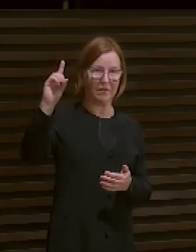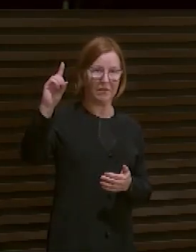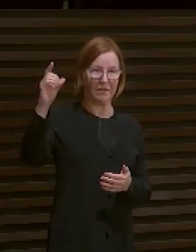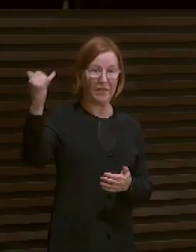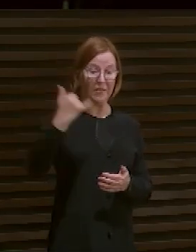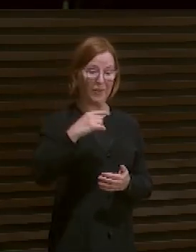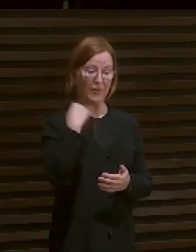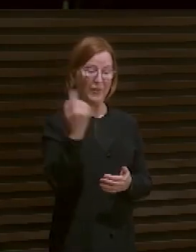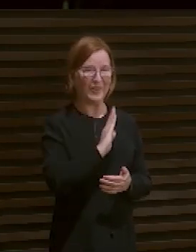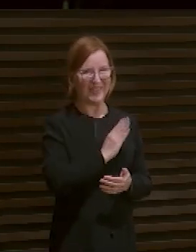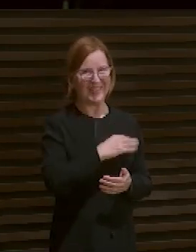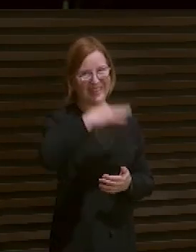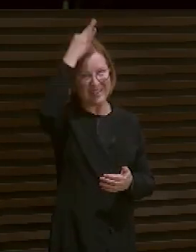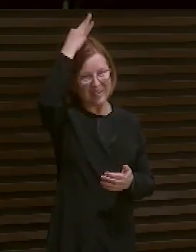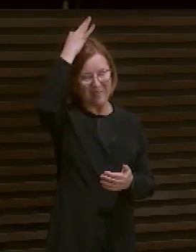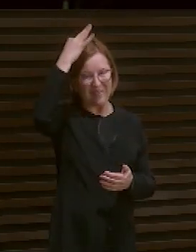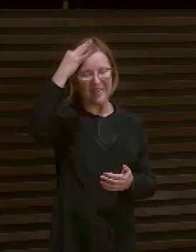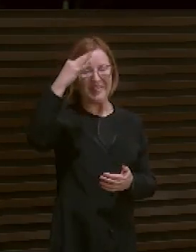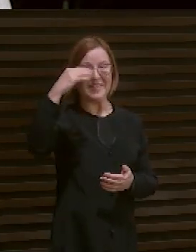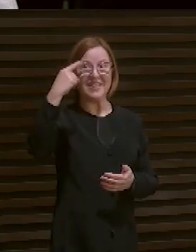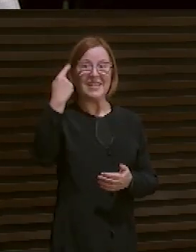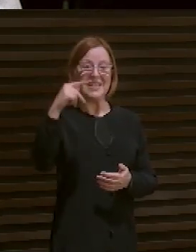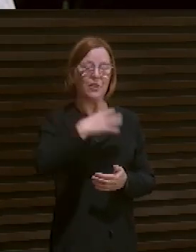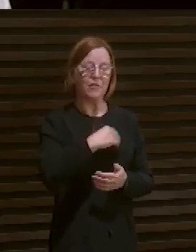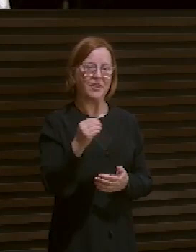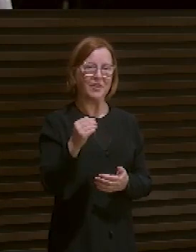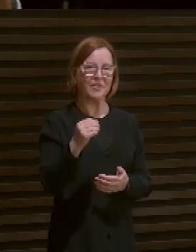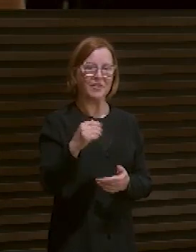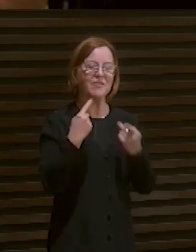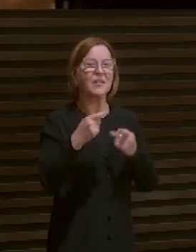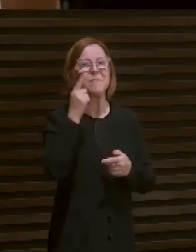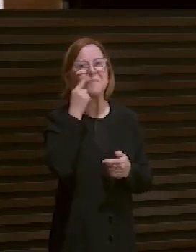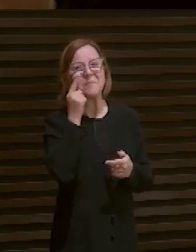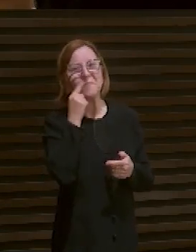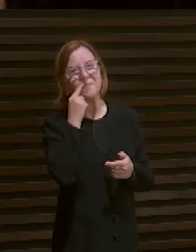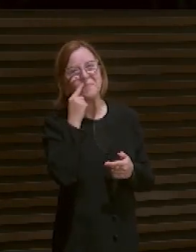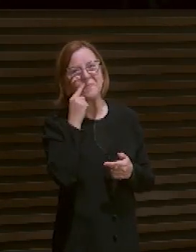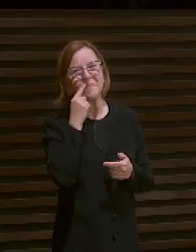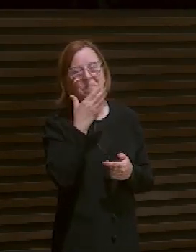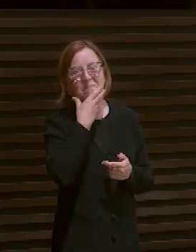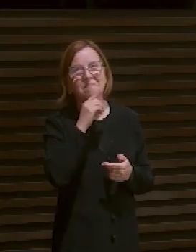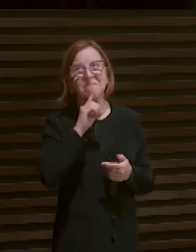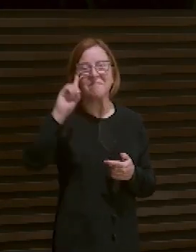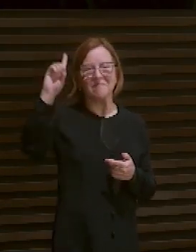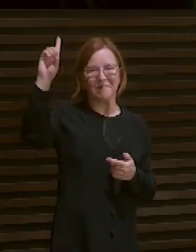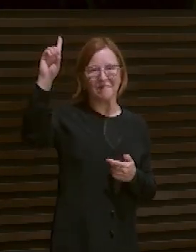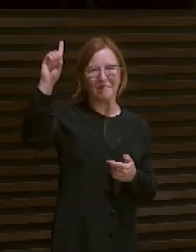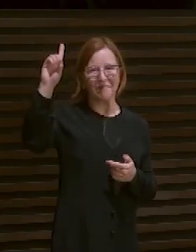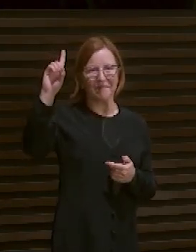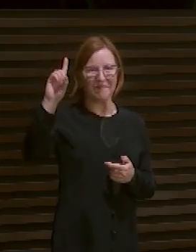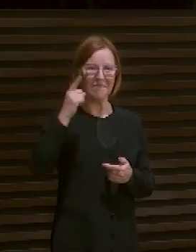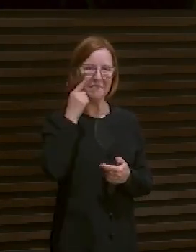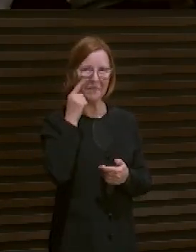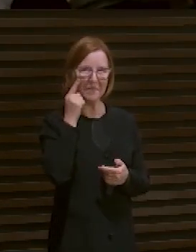nossos corações no espírito do seu filho, que diz assim, papai, Abba, papai.